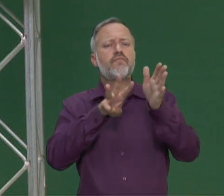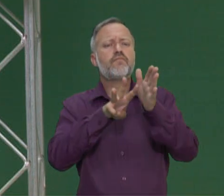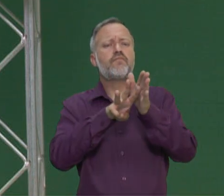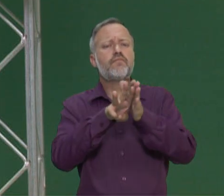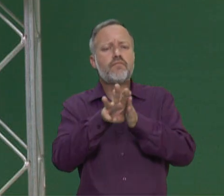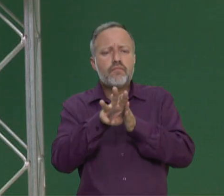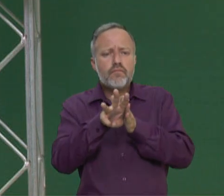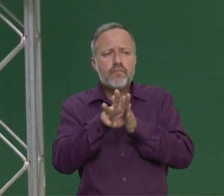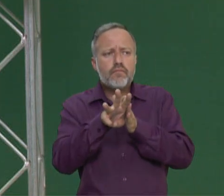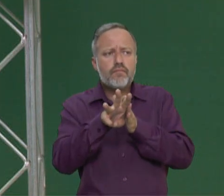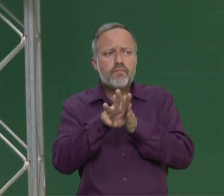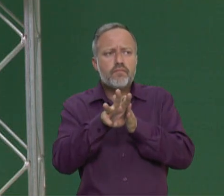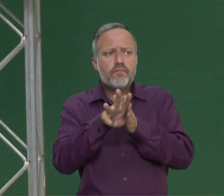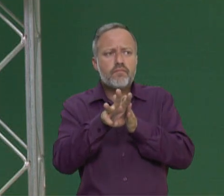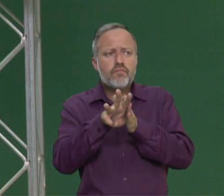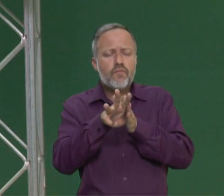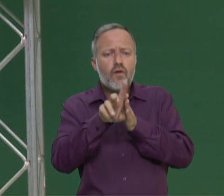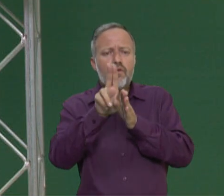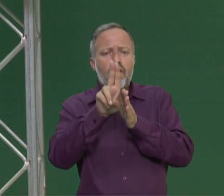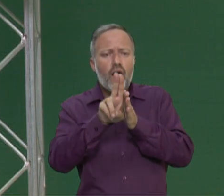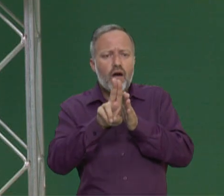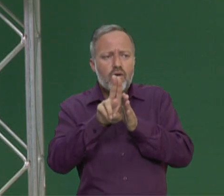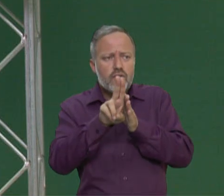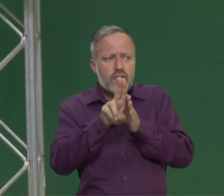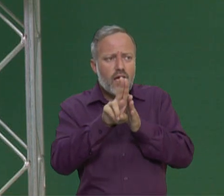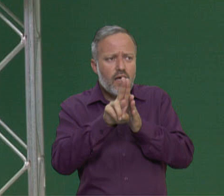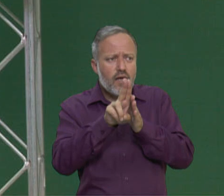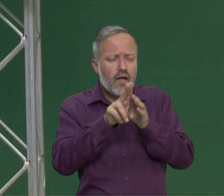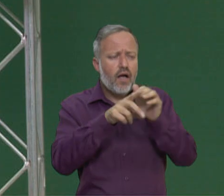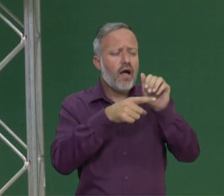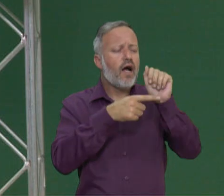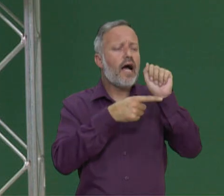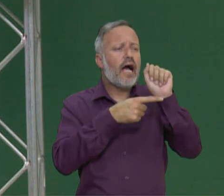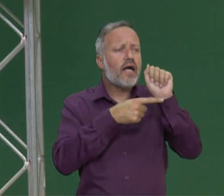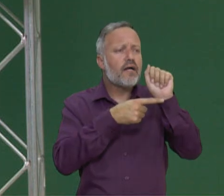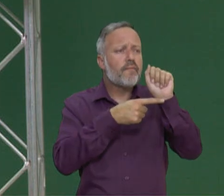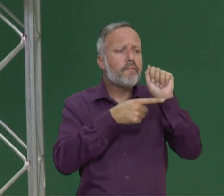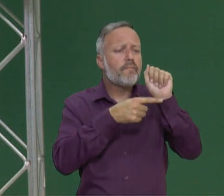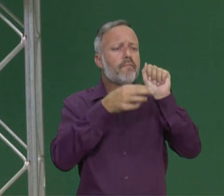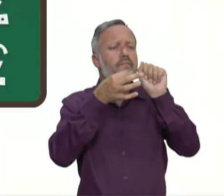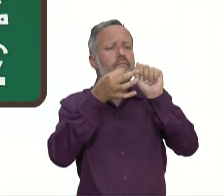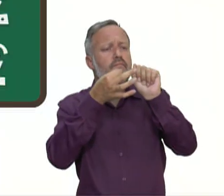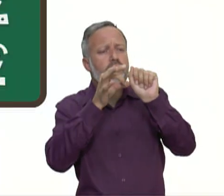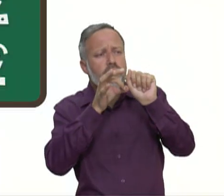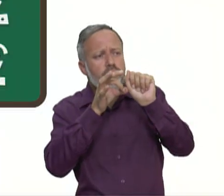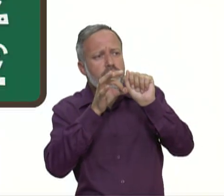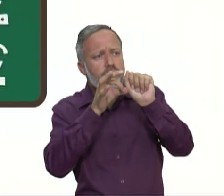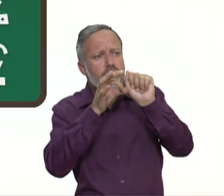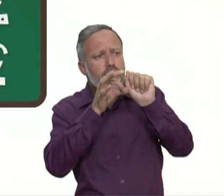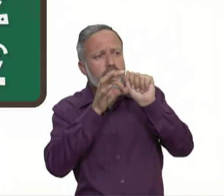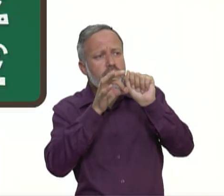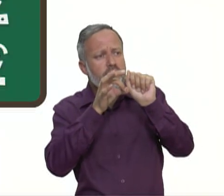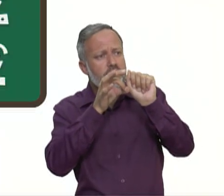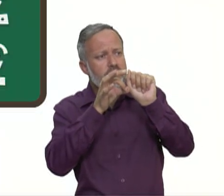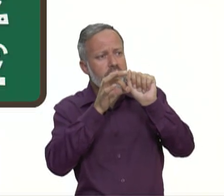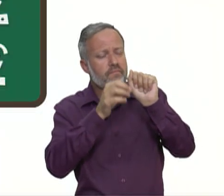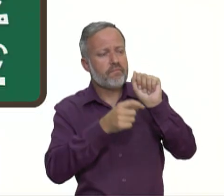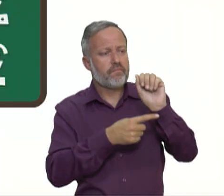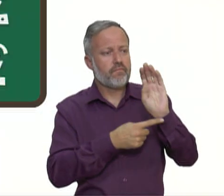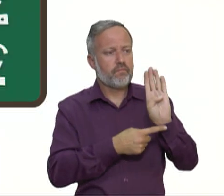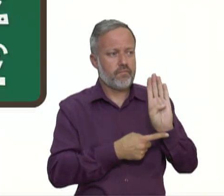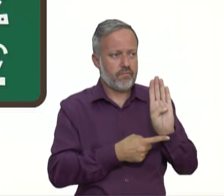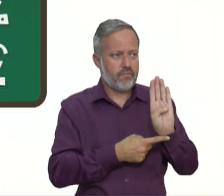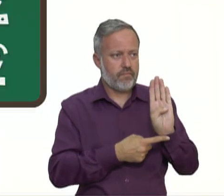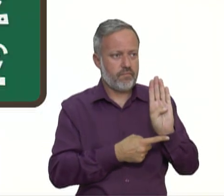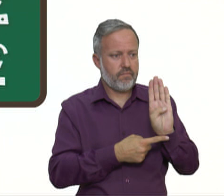number 3. When we arrived, they have already started to discuss. Letter A, right. Se